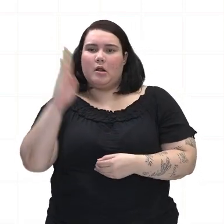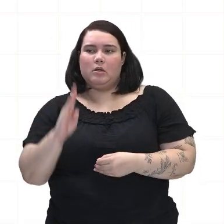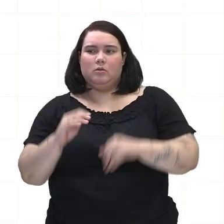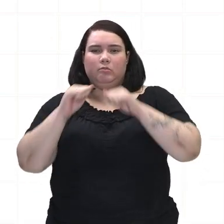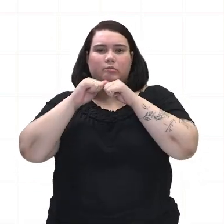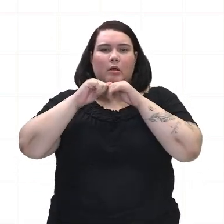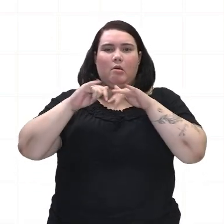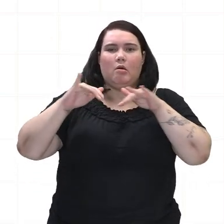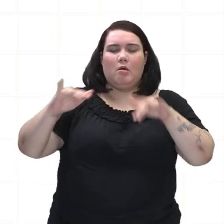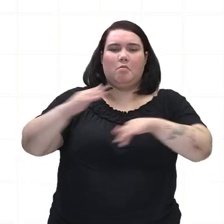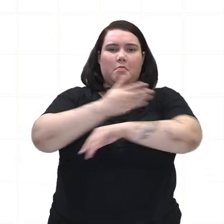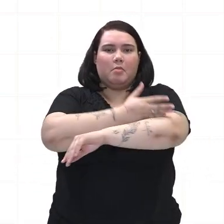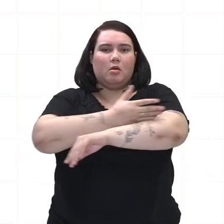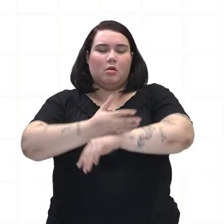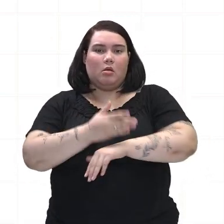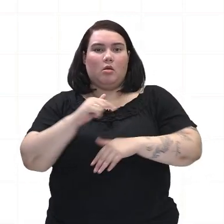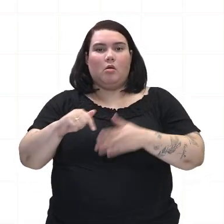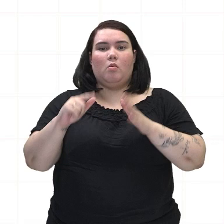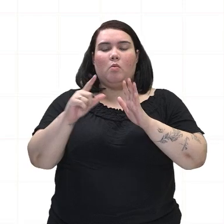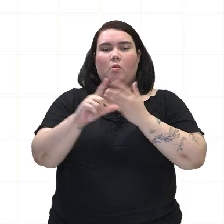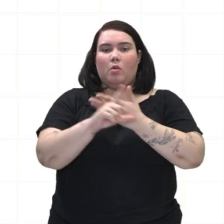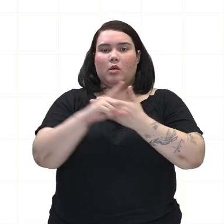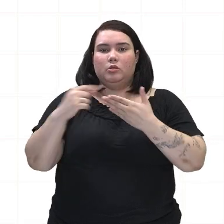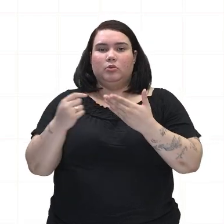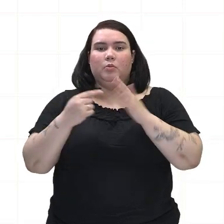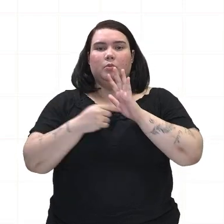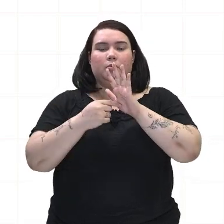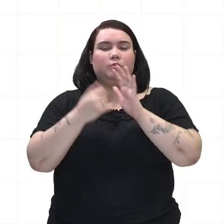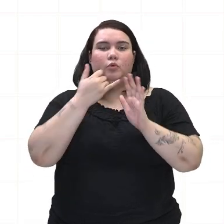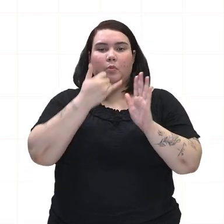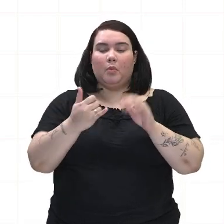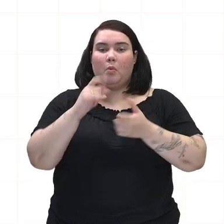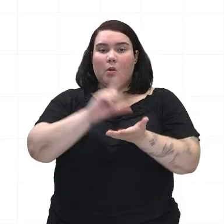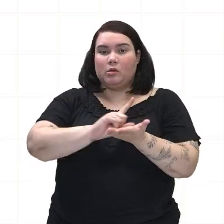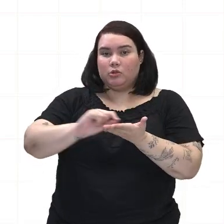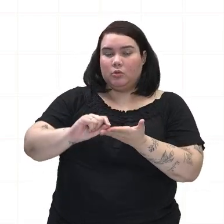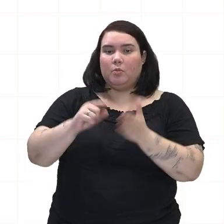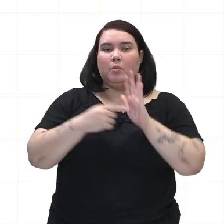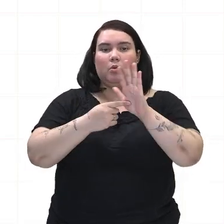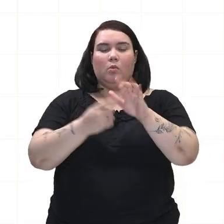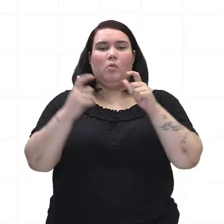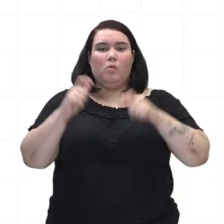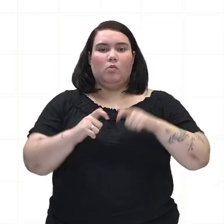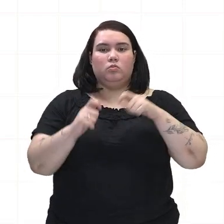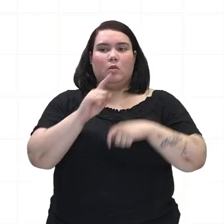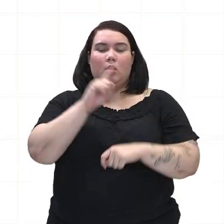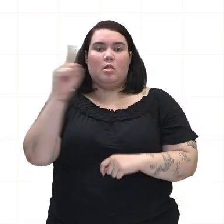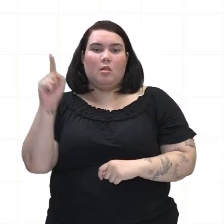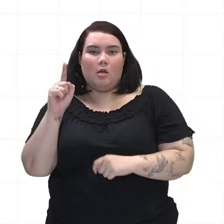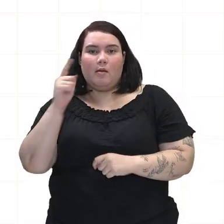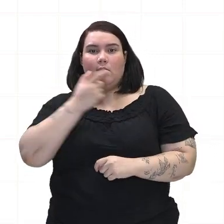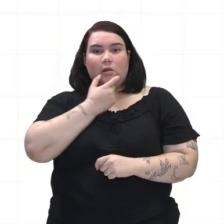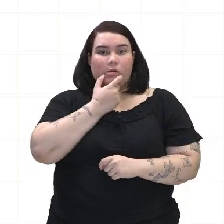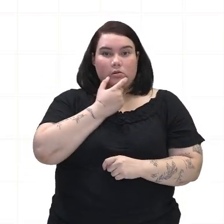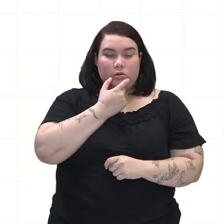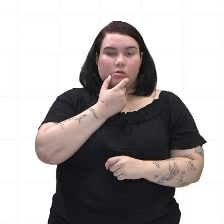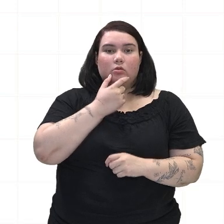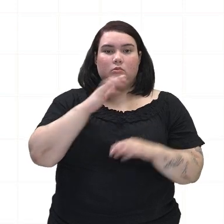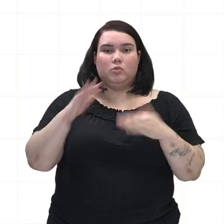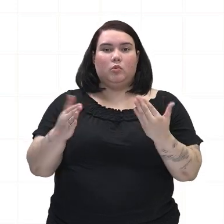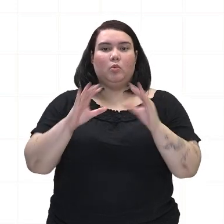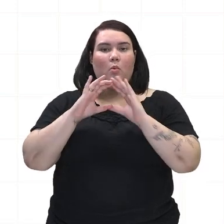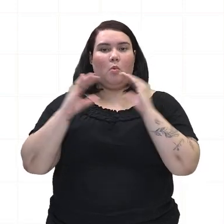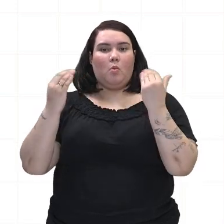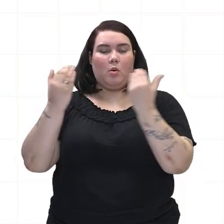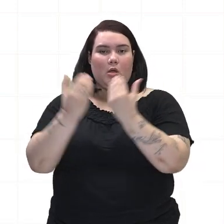que vai ser apresentado lá em Londres, no chamado Congresso Universal das Raças, em 1911, ele vai